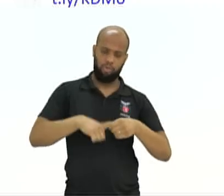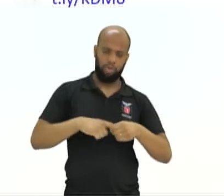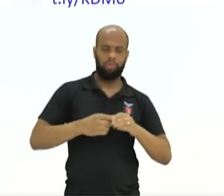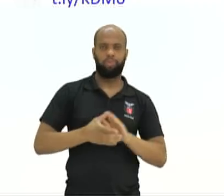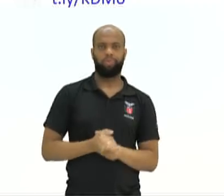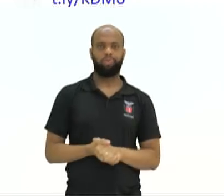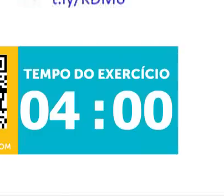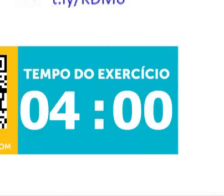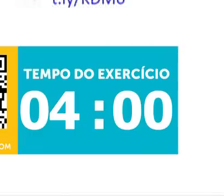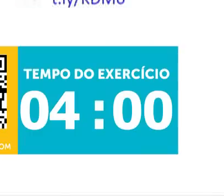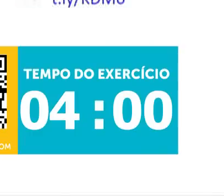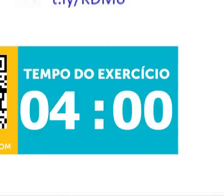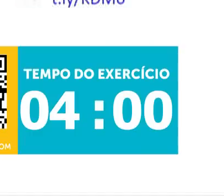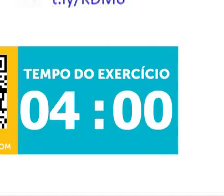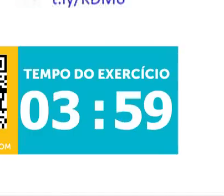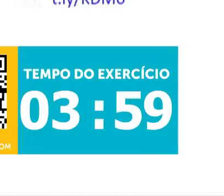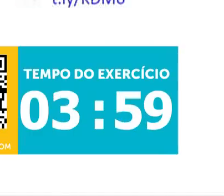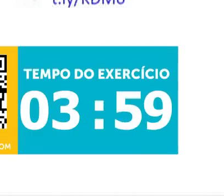corrigir nosso exercício.